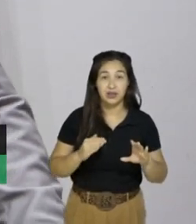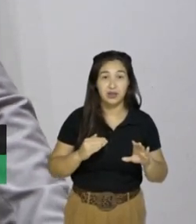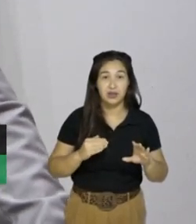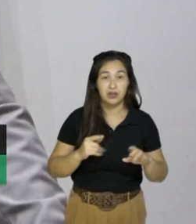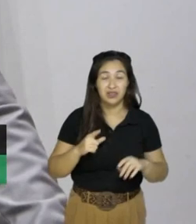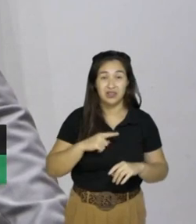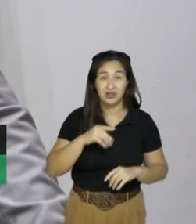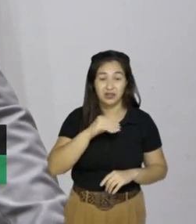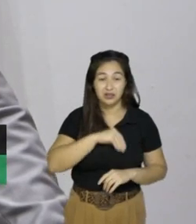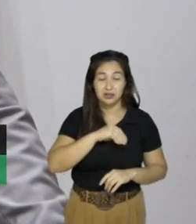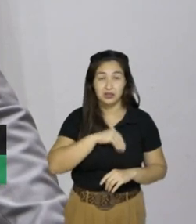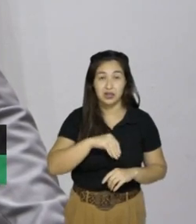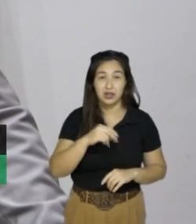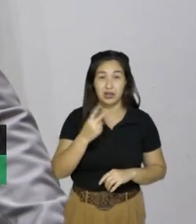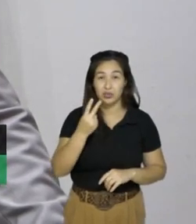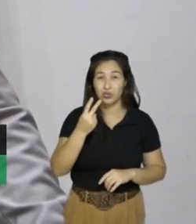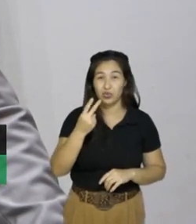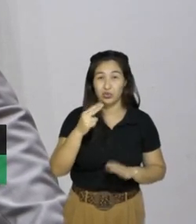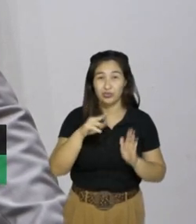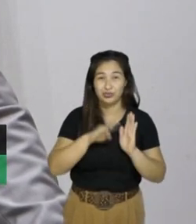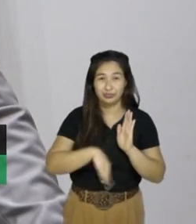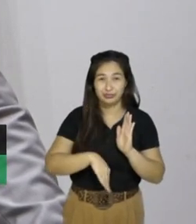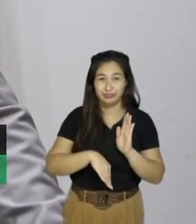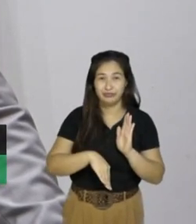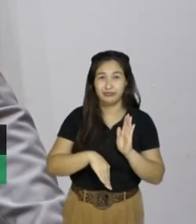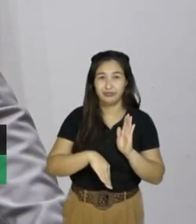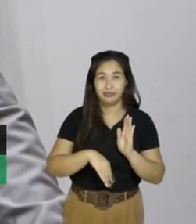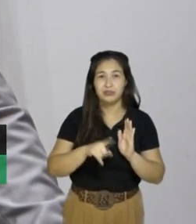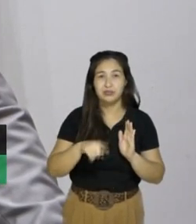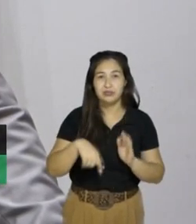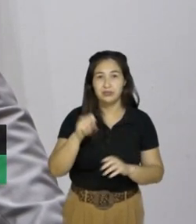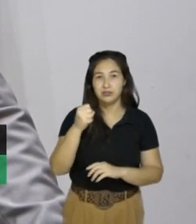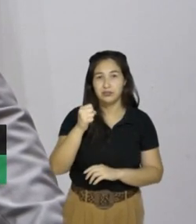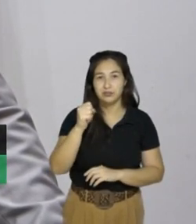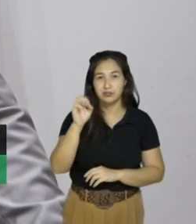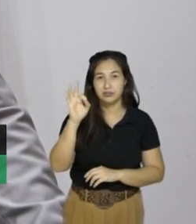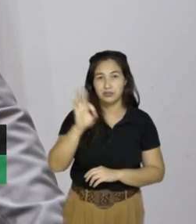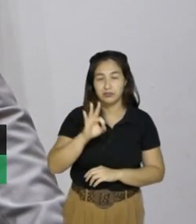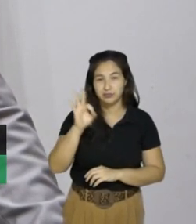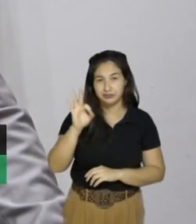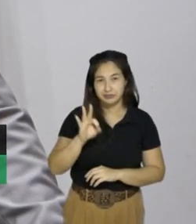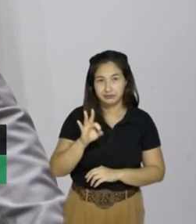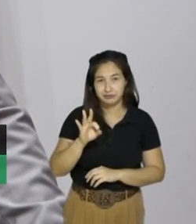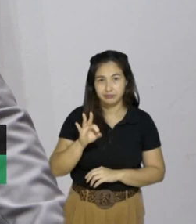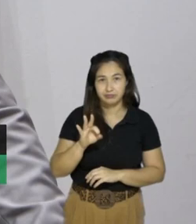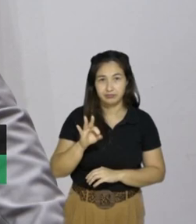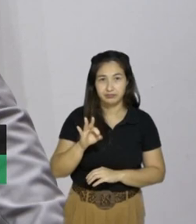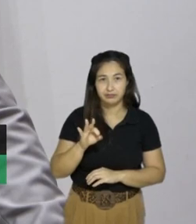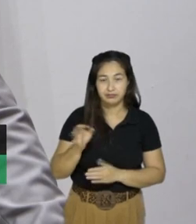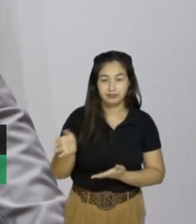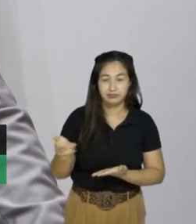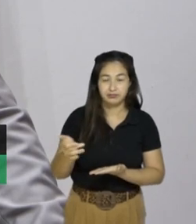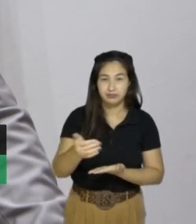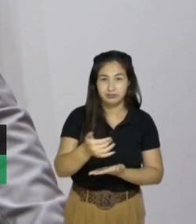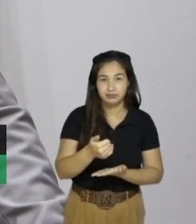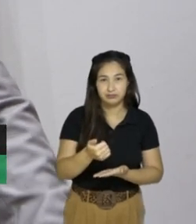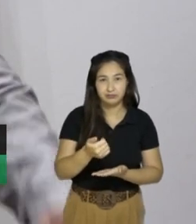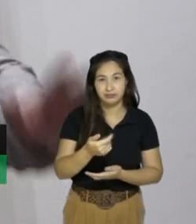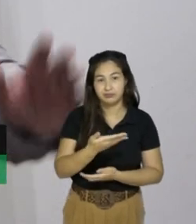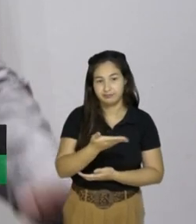dois salários e mínimos e meio que é o que 80% daquilo que arrecadado no estado vem do bolso dessas pessoas